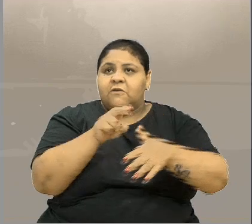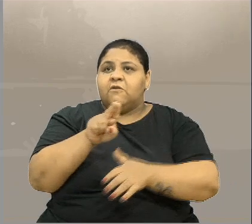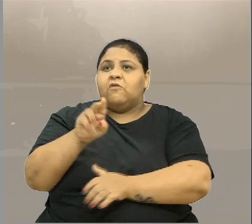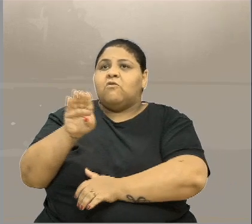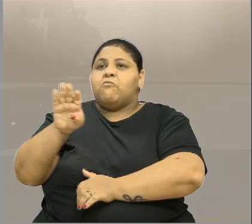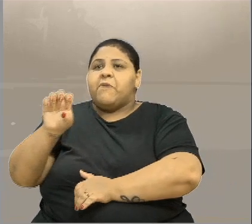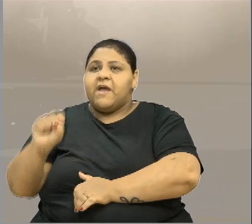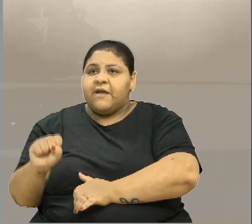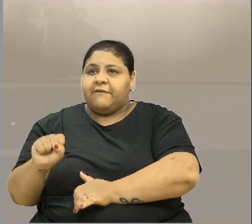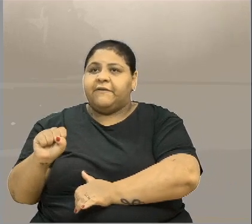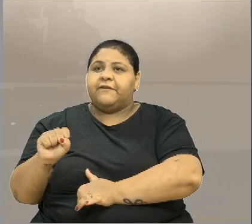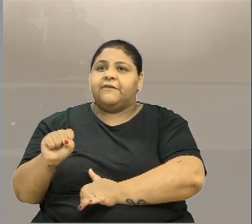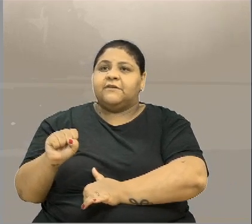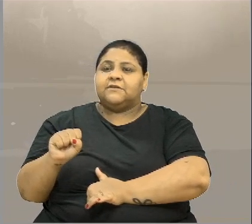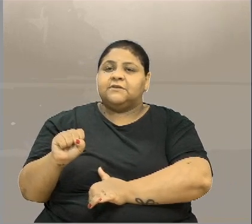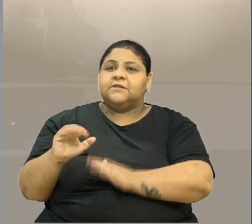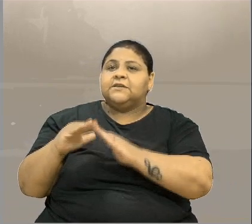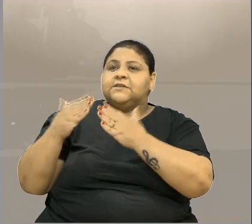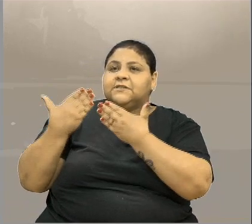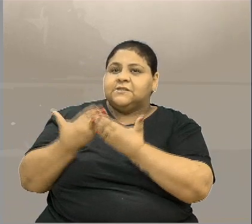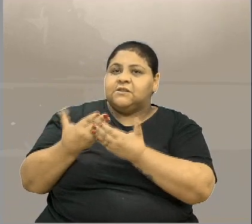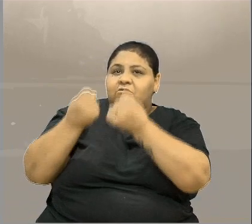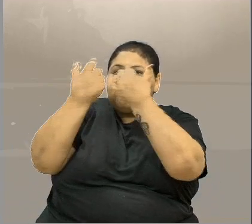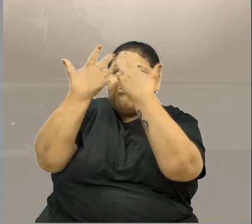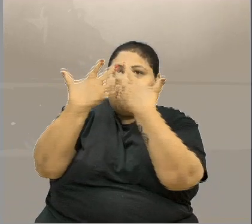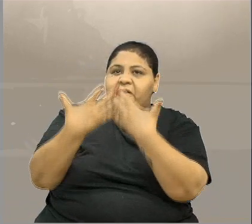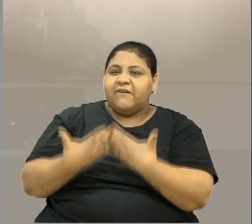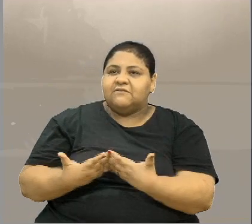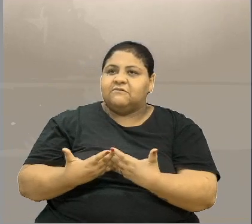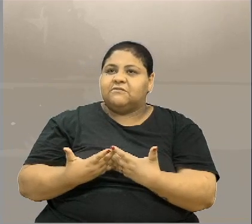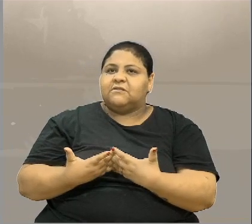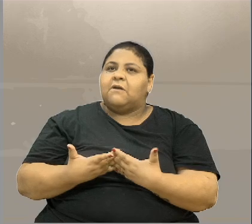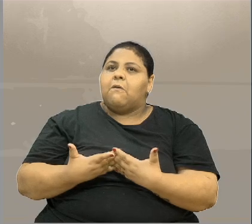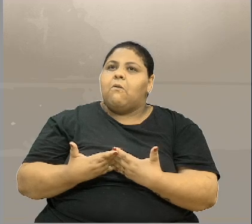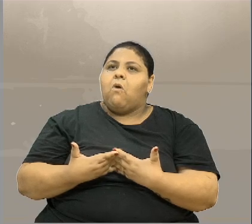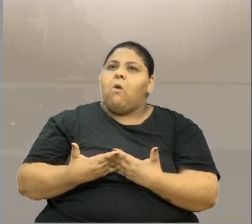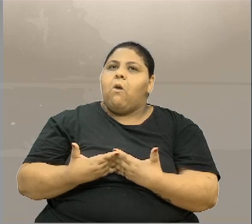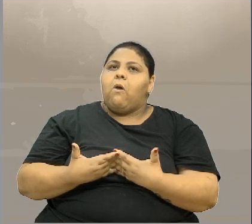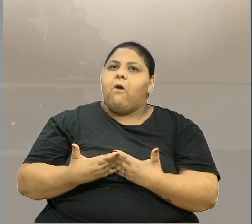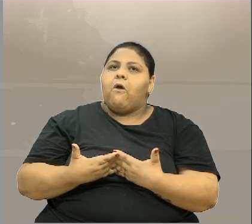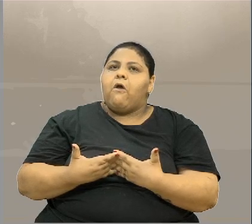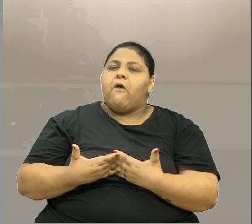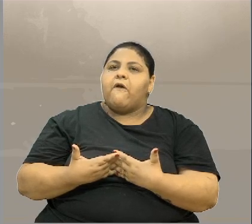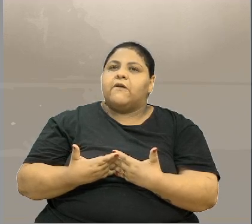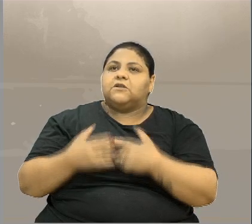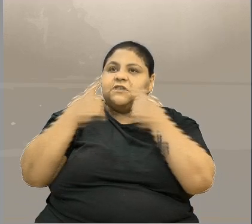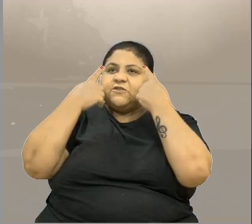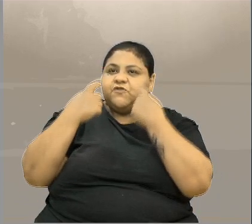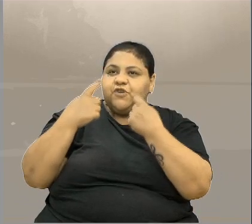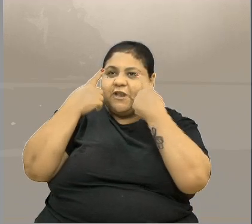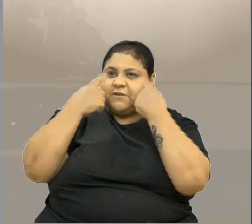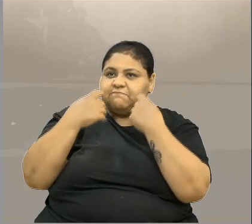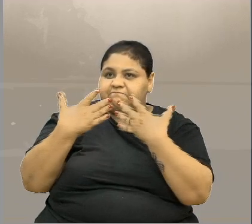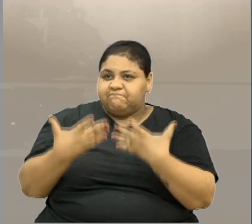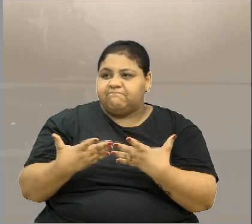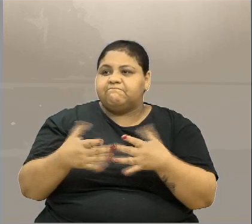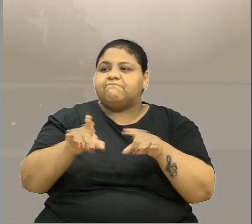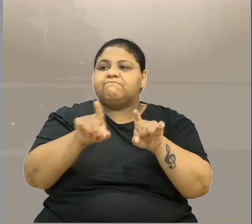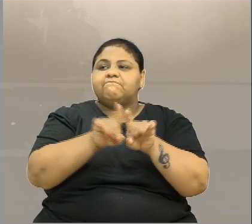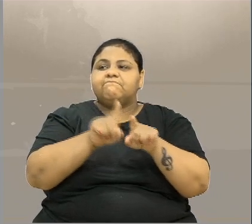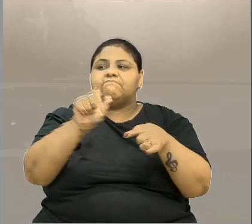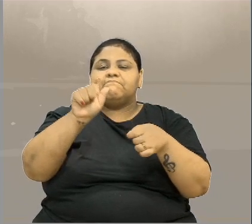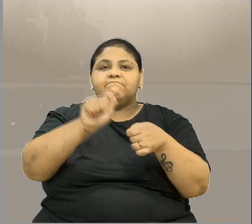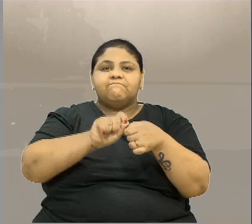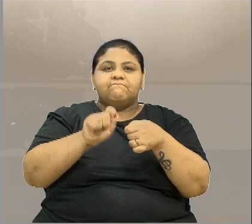saúde, vai nas escolas, né, falando a respeito das questões de violência, né? Inclusive, fizemos